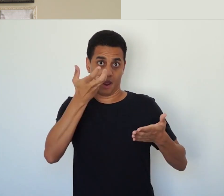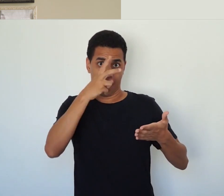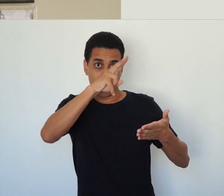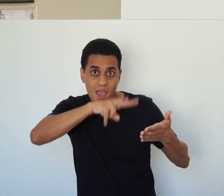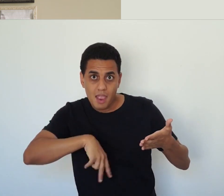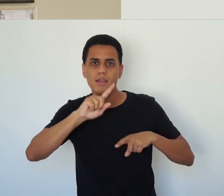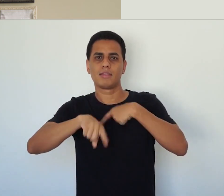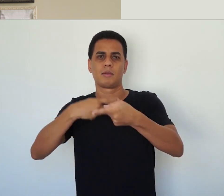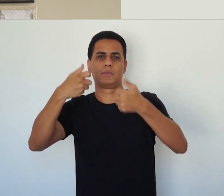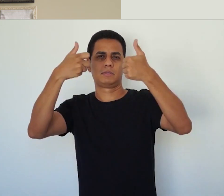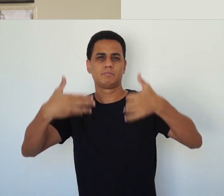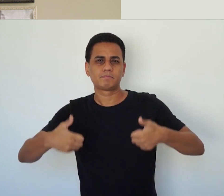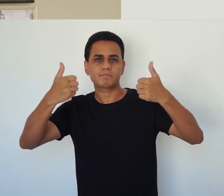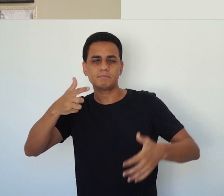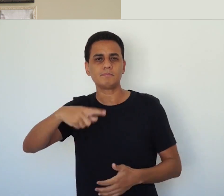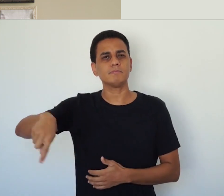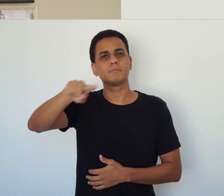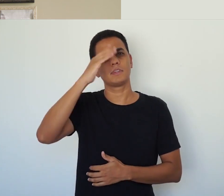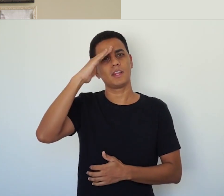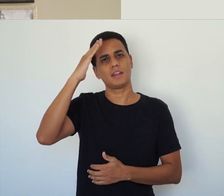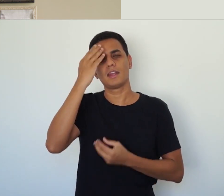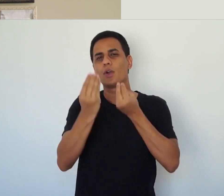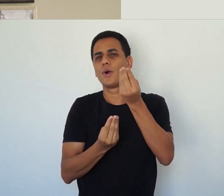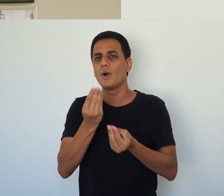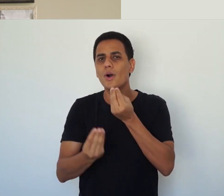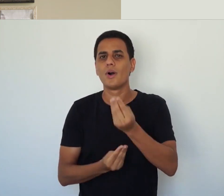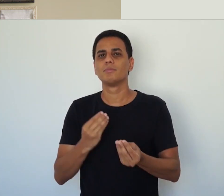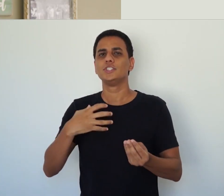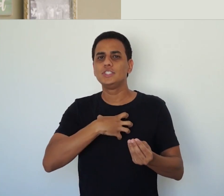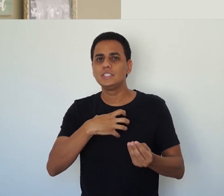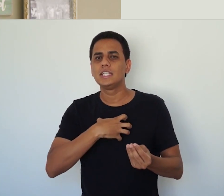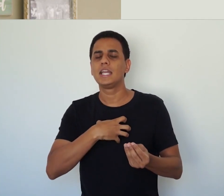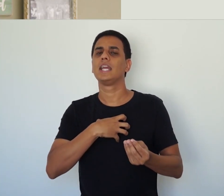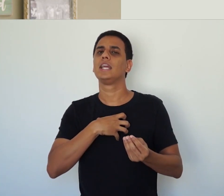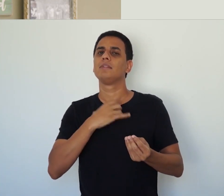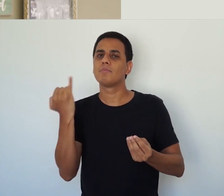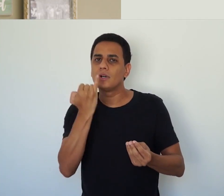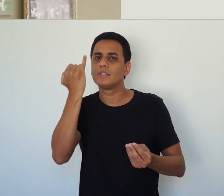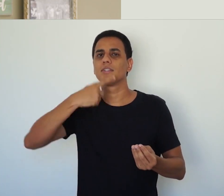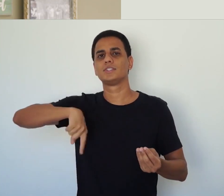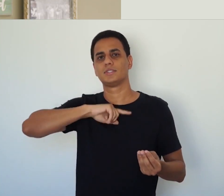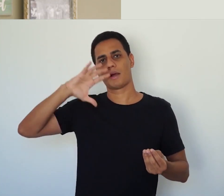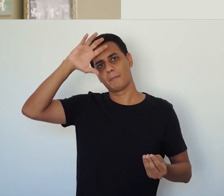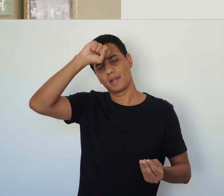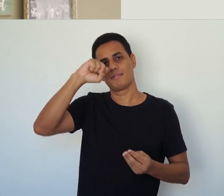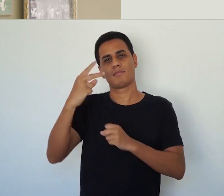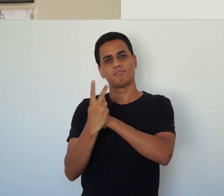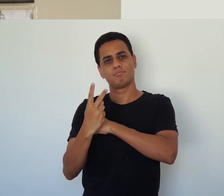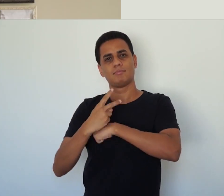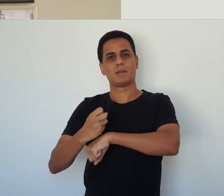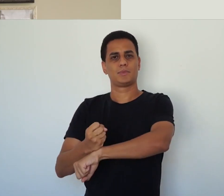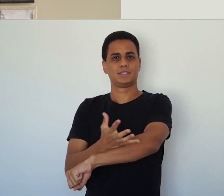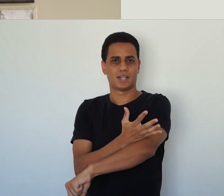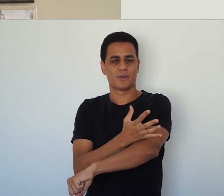isso e a partir daqui discorrer com você sobre quais são as formas que nós podemos nos proteger